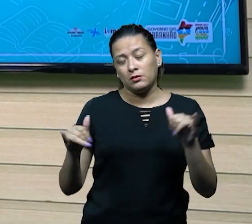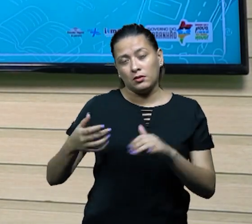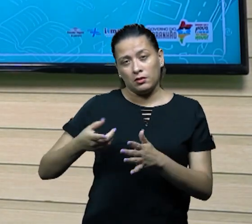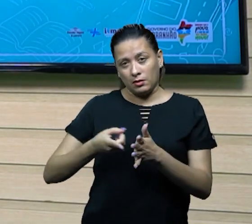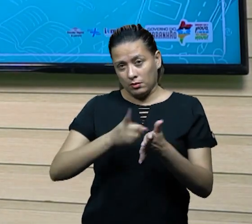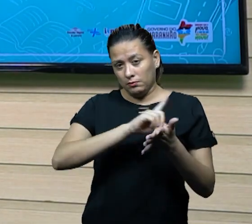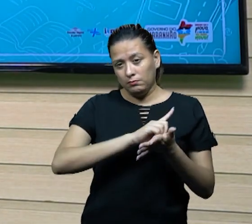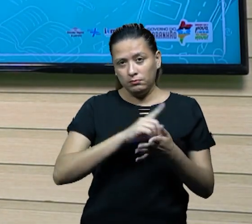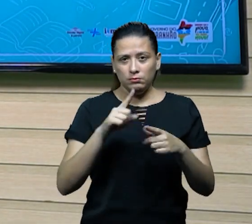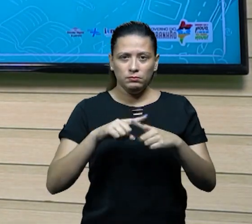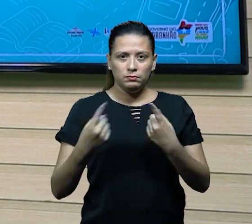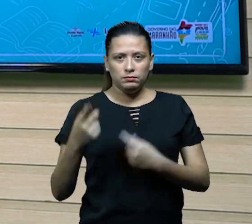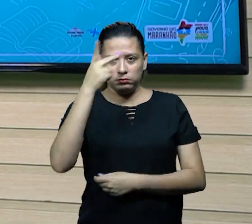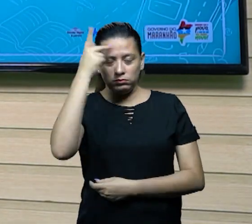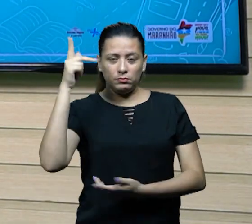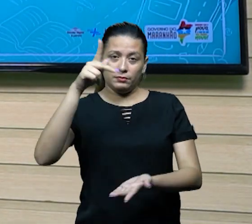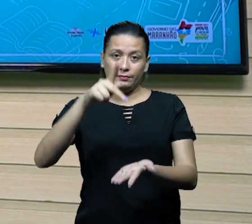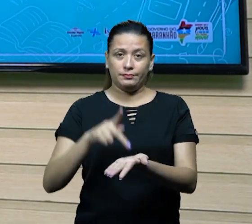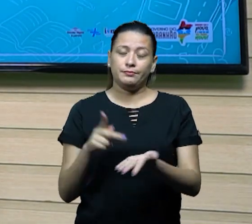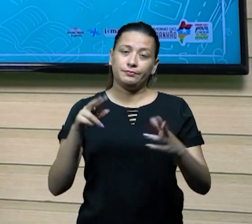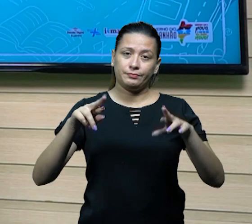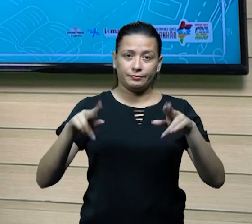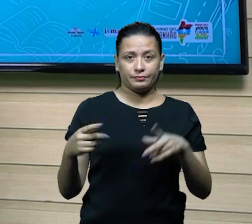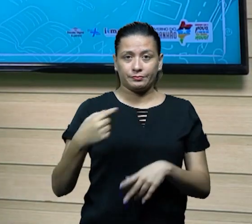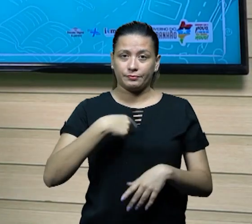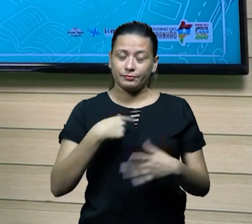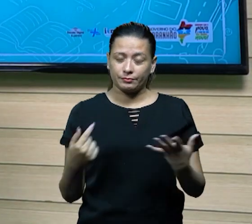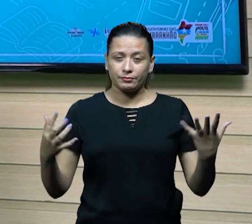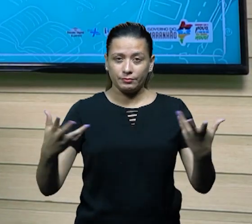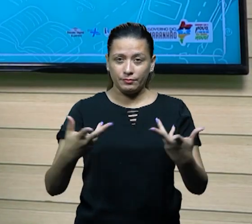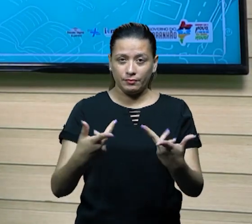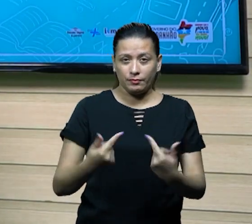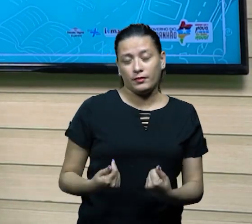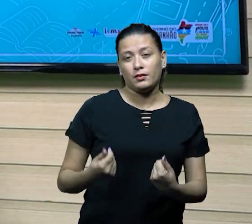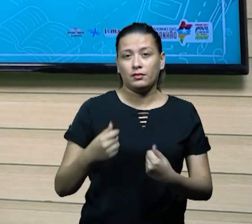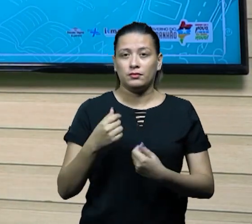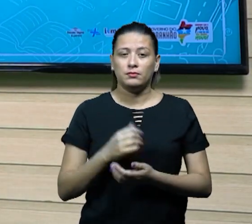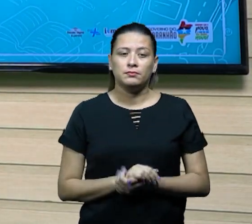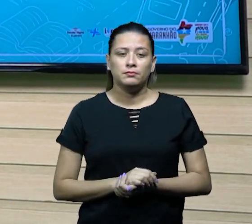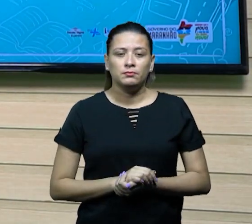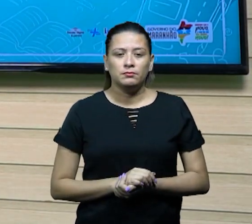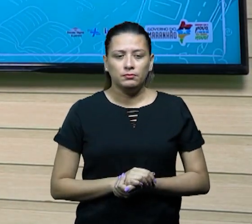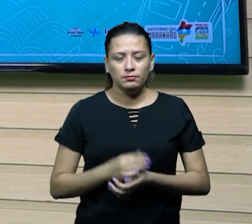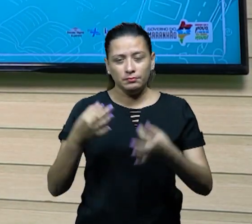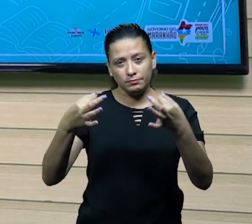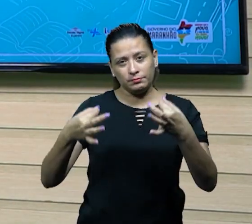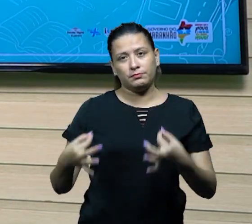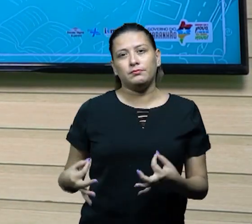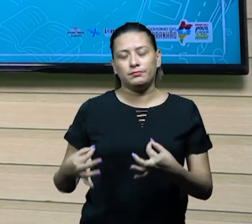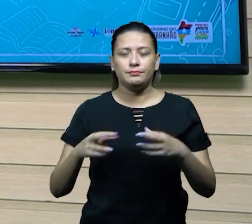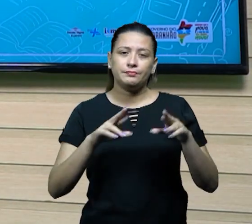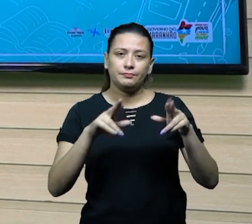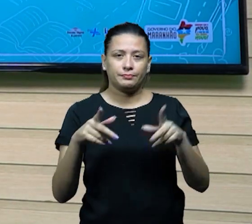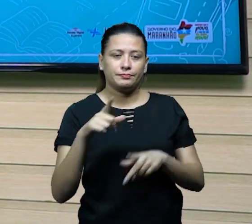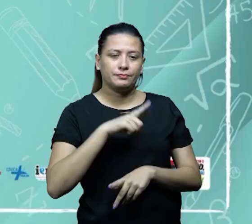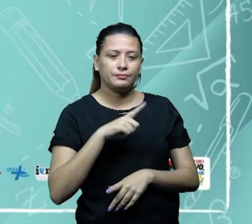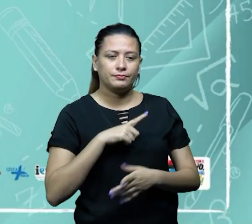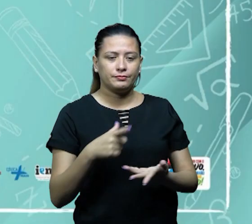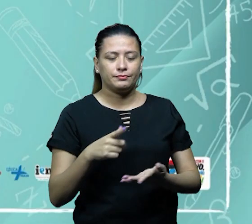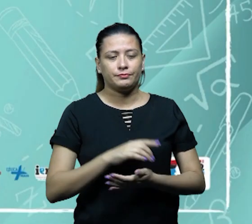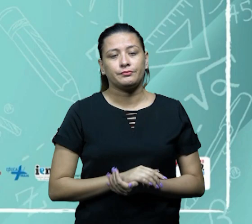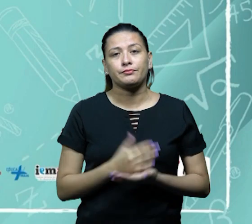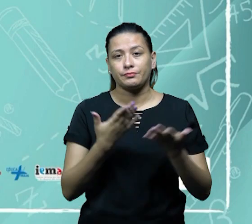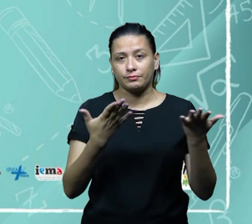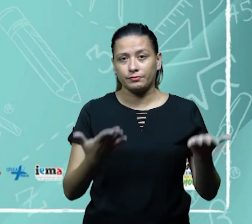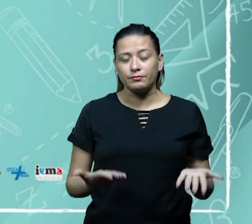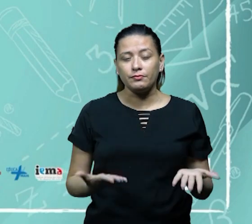dito antes, são as pessoas que de fato vão fazer a diferença. Sou eu capacitado, sou eu preparado que vou fazer a diferença. E